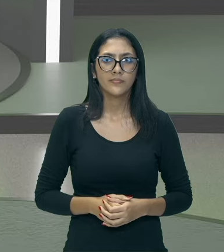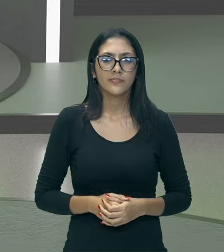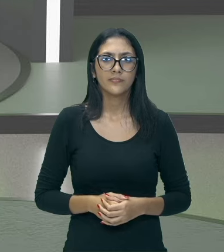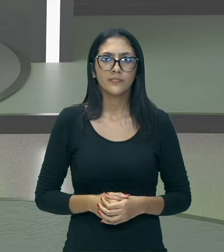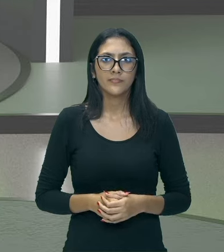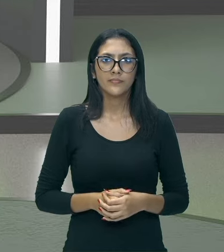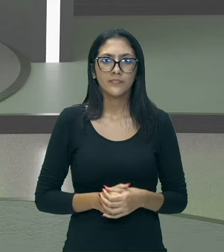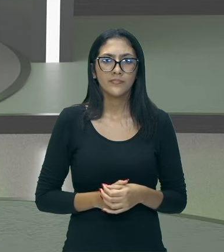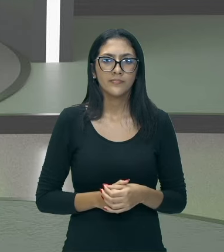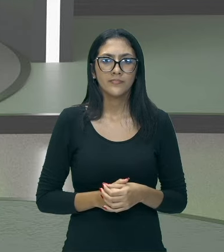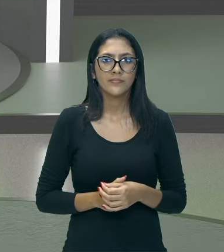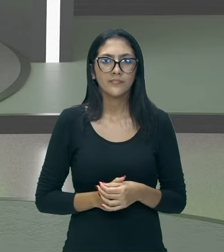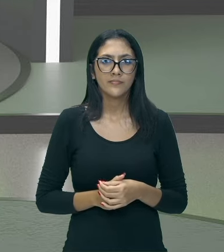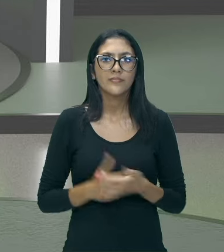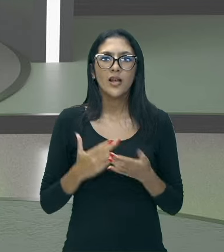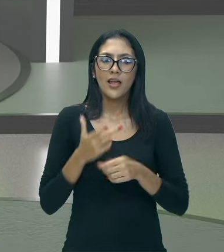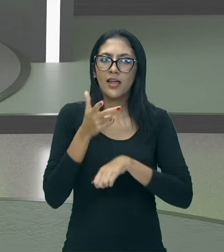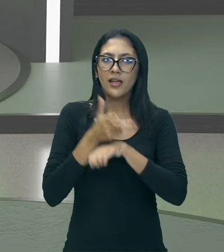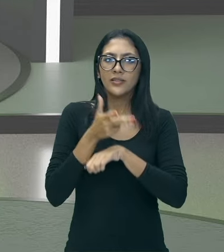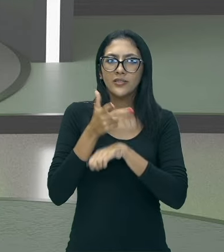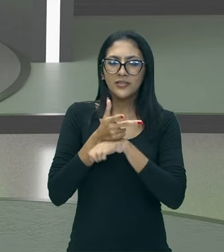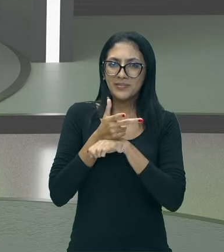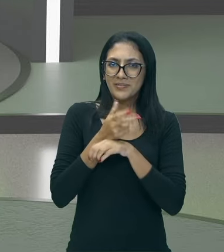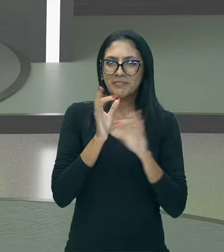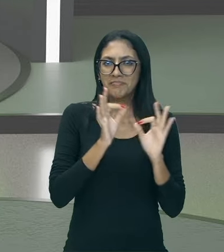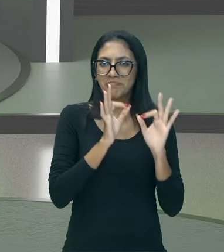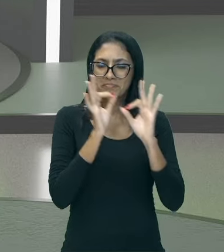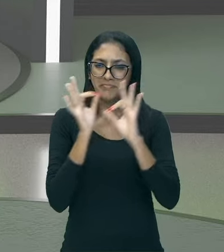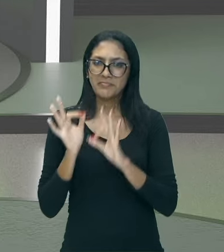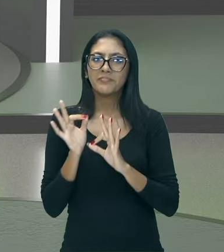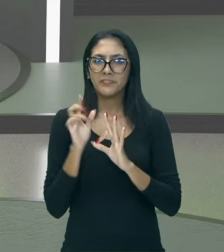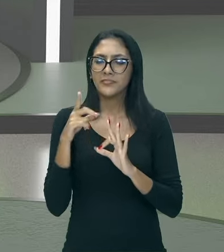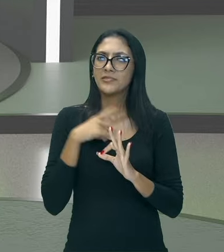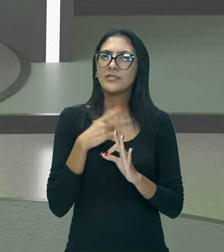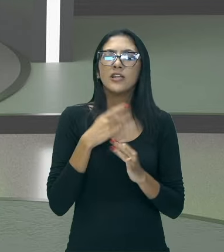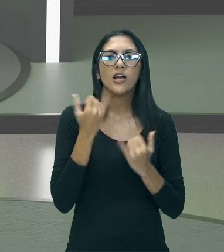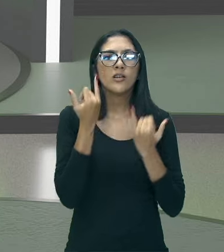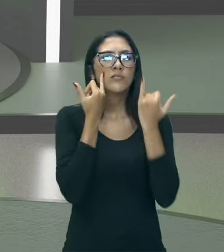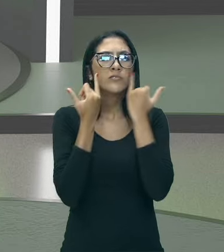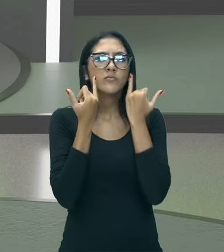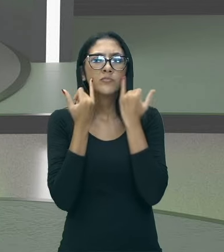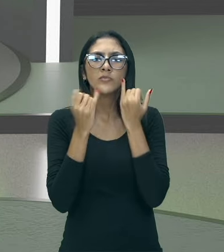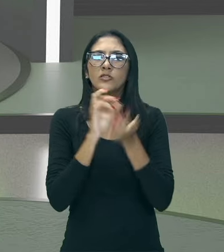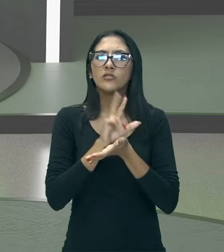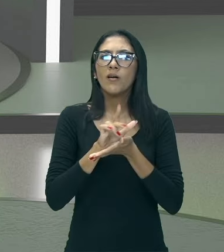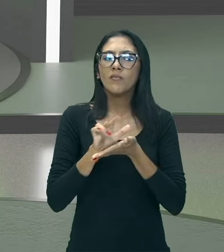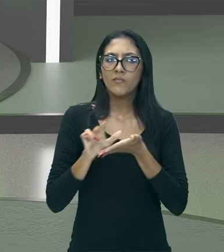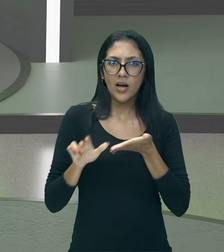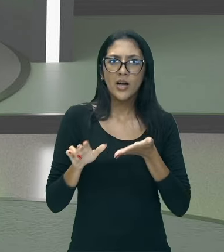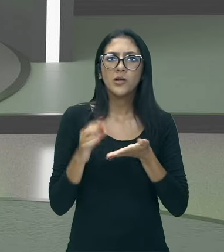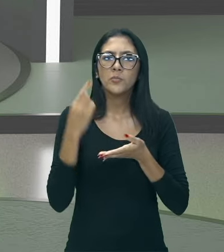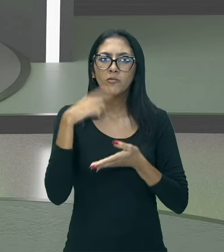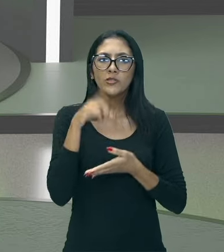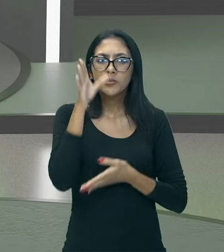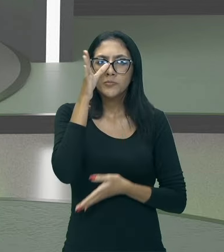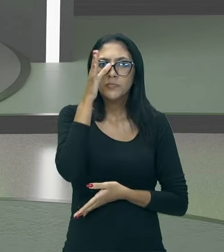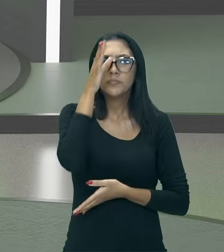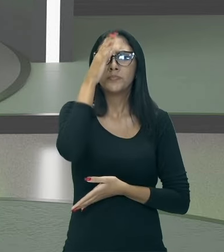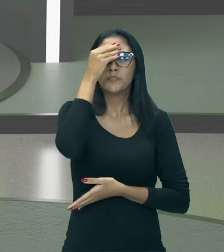Esse vídeo que vocês acabaram de assistir, ele trouxe informações sobre os colóides no